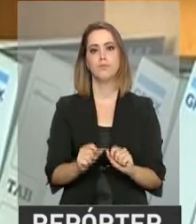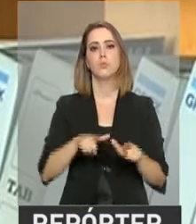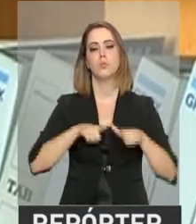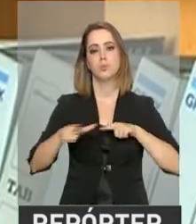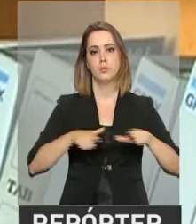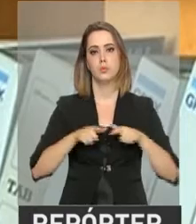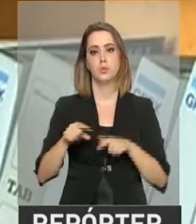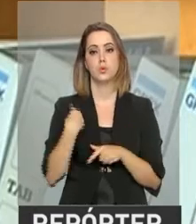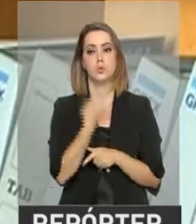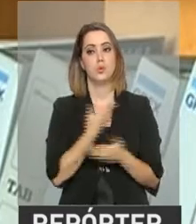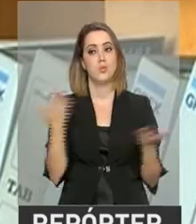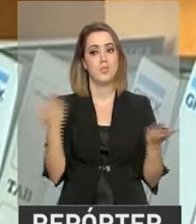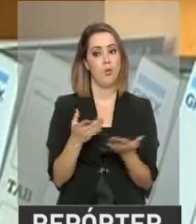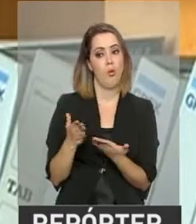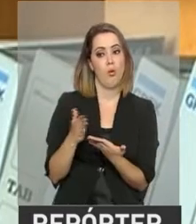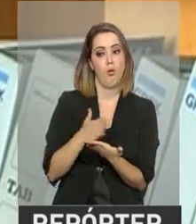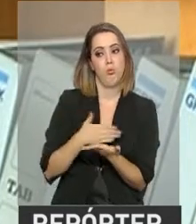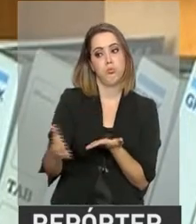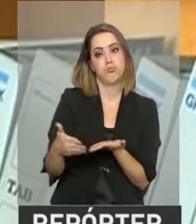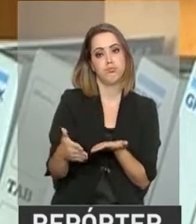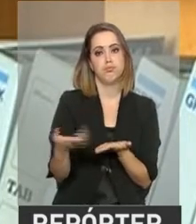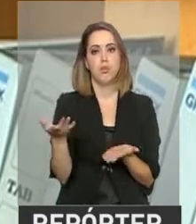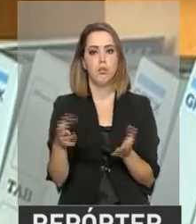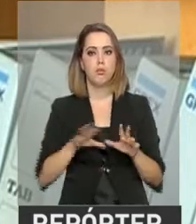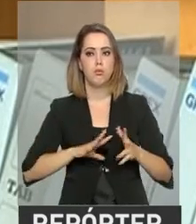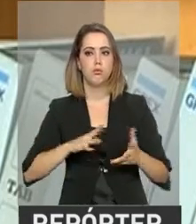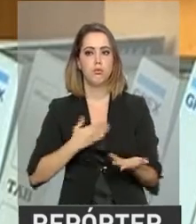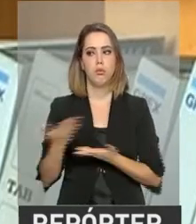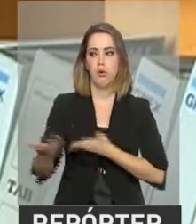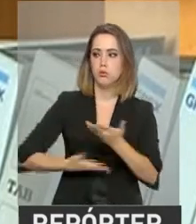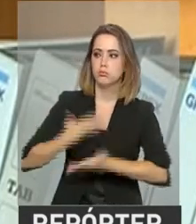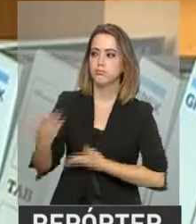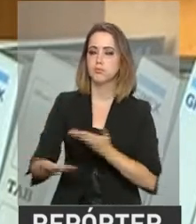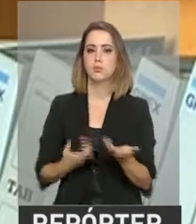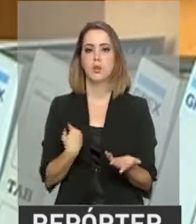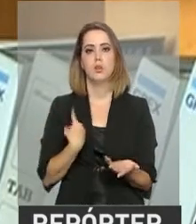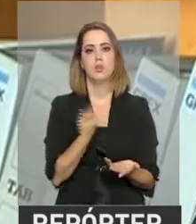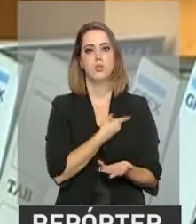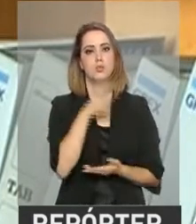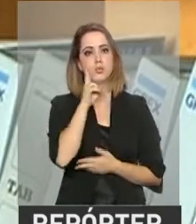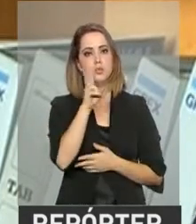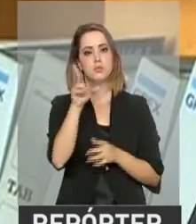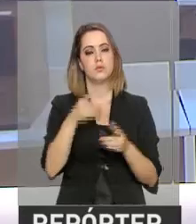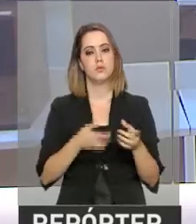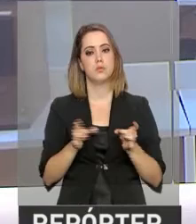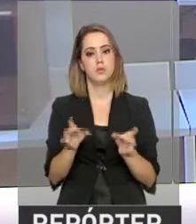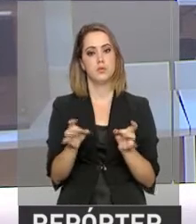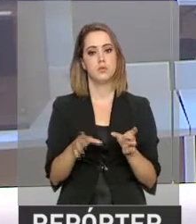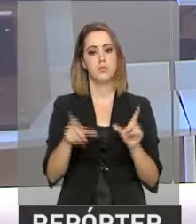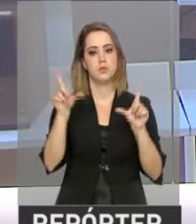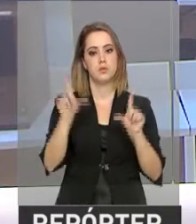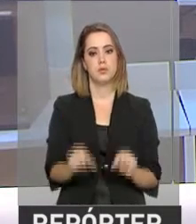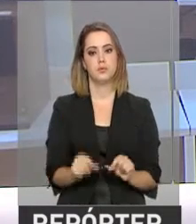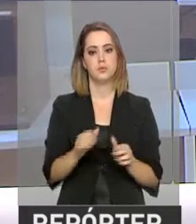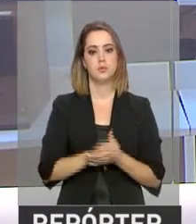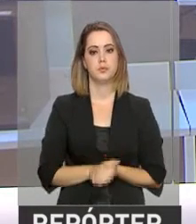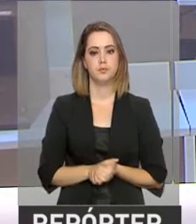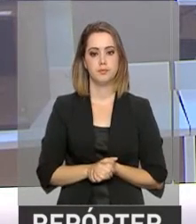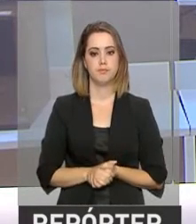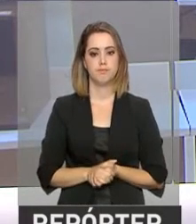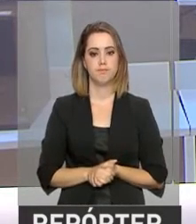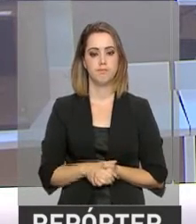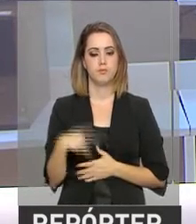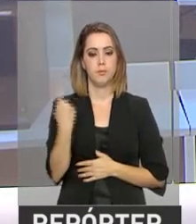estamos fora do mercado e vendo o desemprego no mercado interno a aumentar e as exportações caíram nós ficamos por aqui